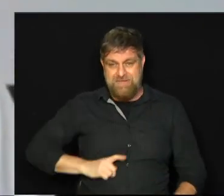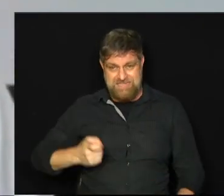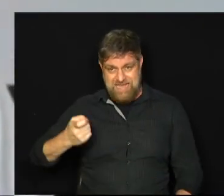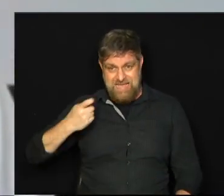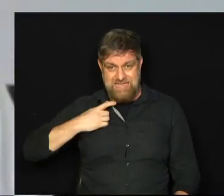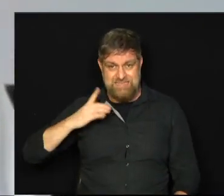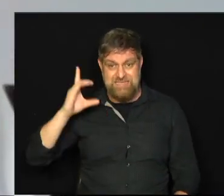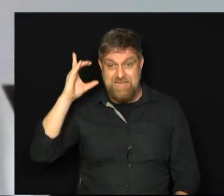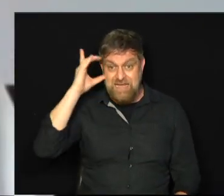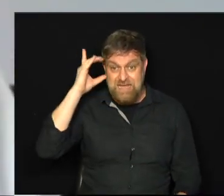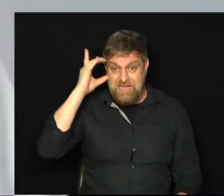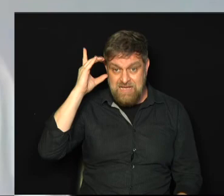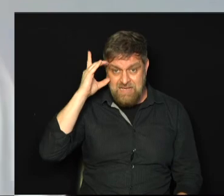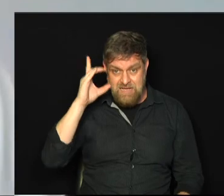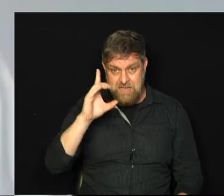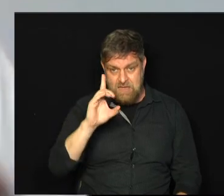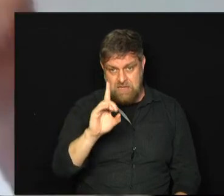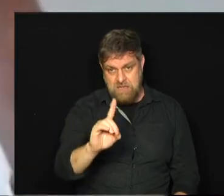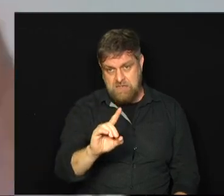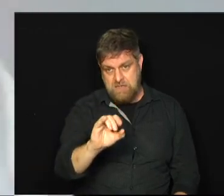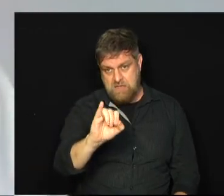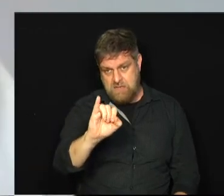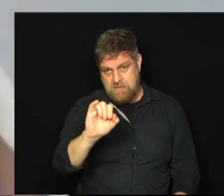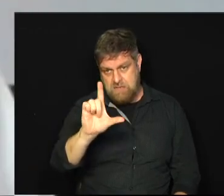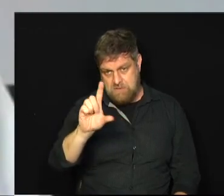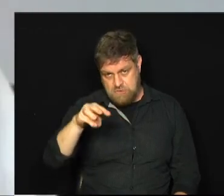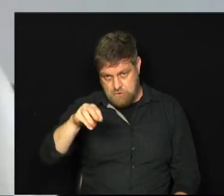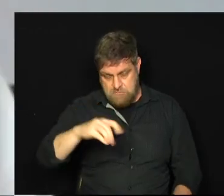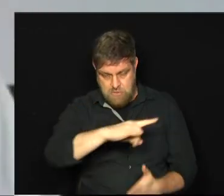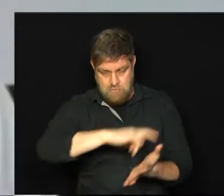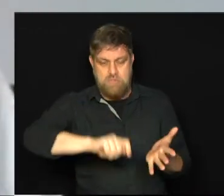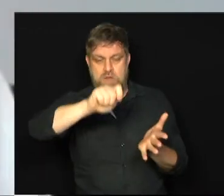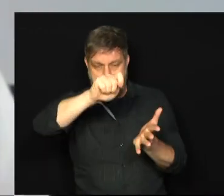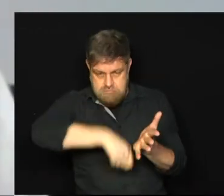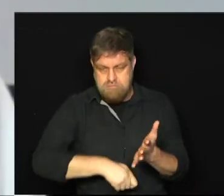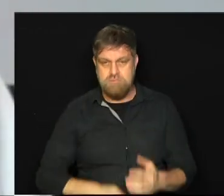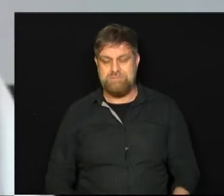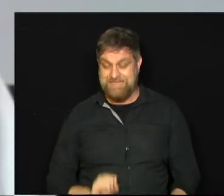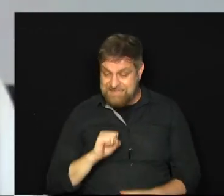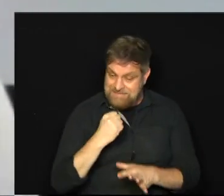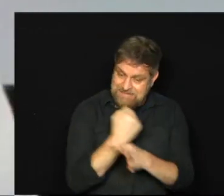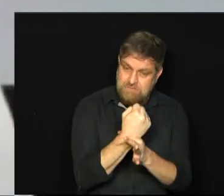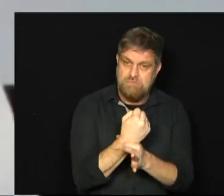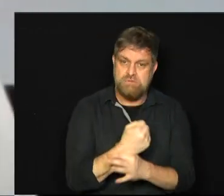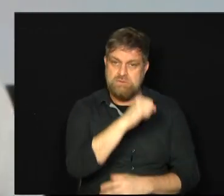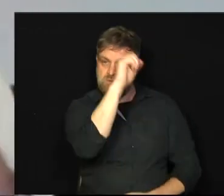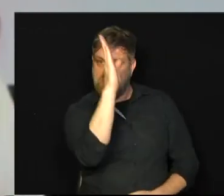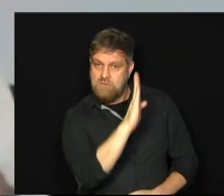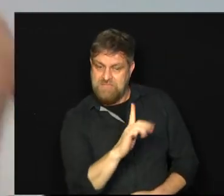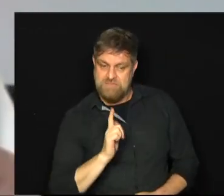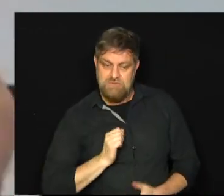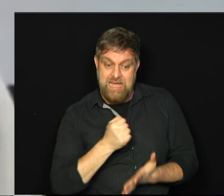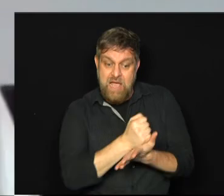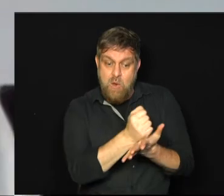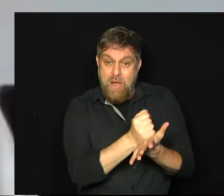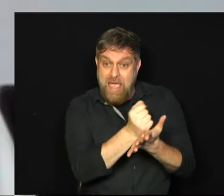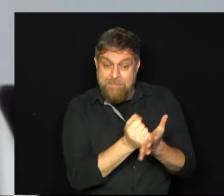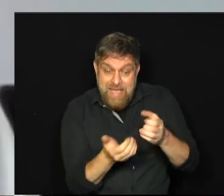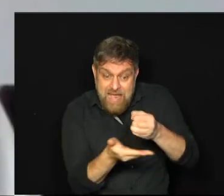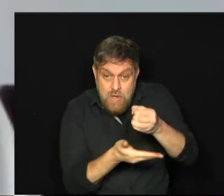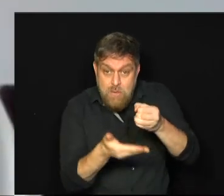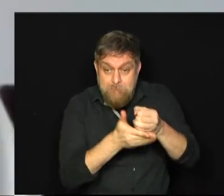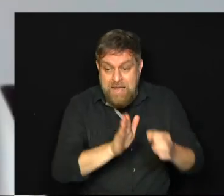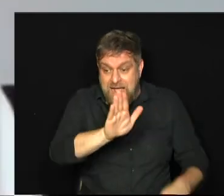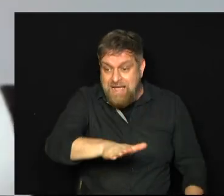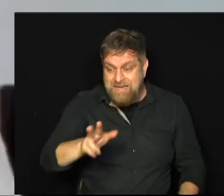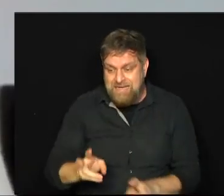um termo de compromisso em ter no Brasil garantido os medicamentos essenciais para tratar o câncer